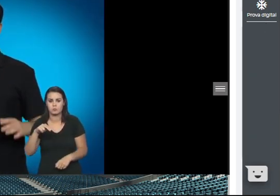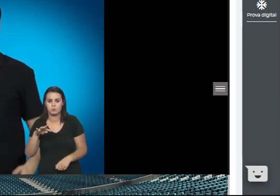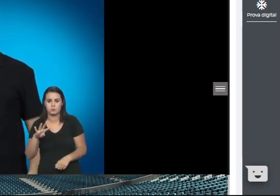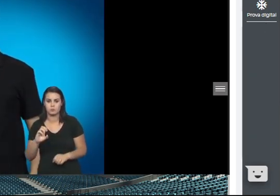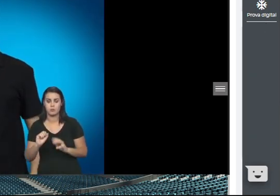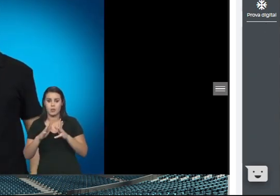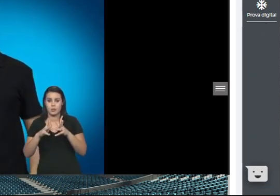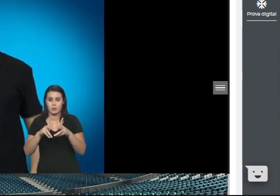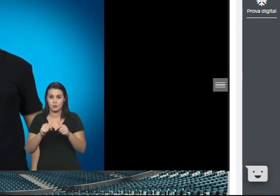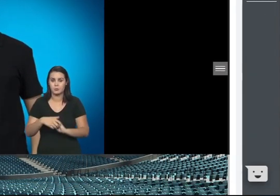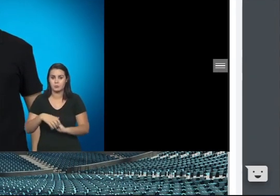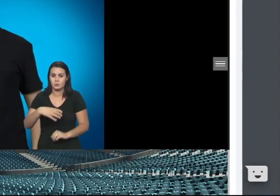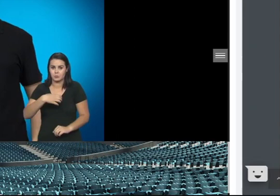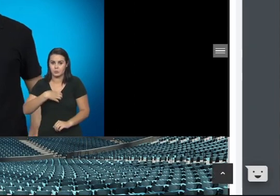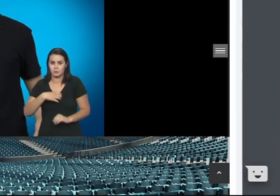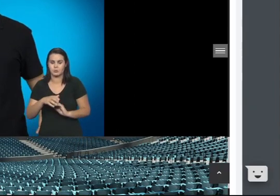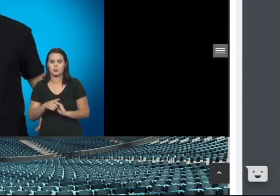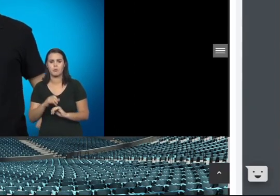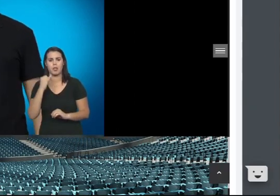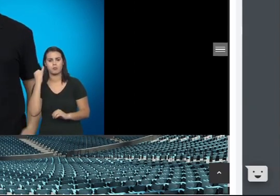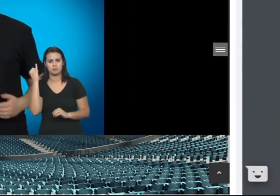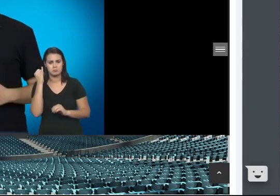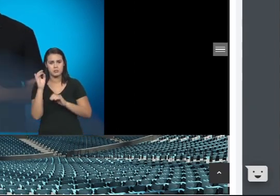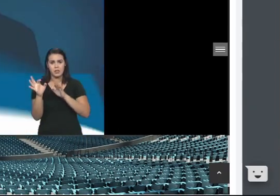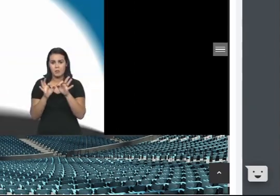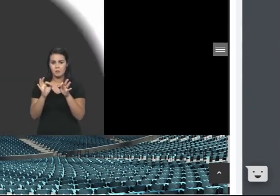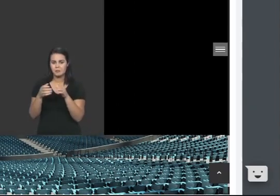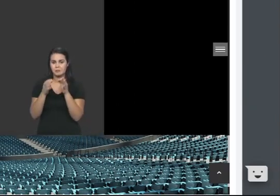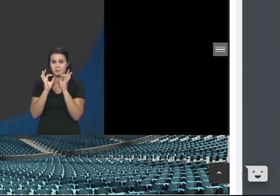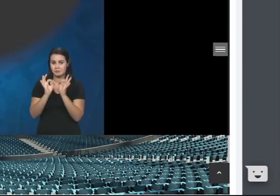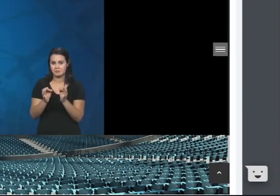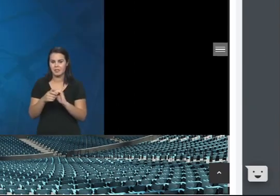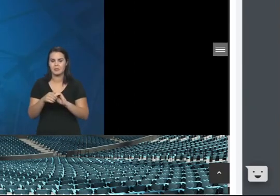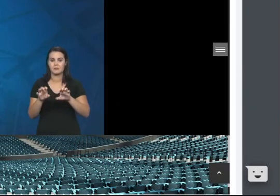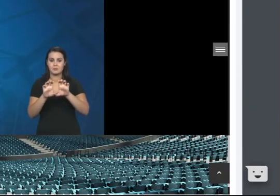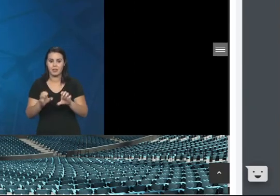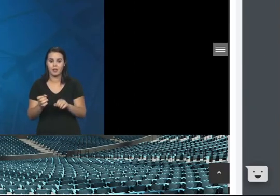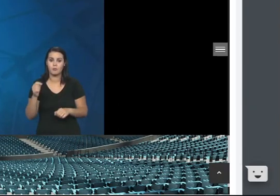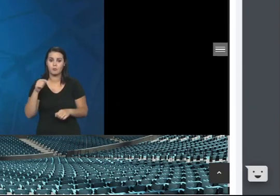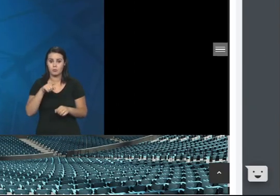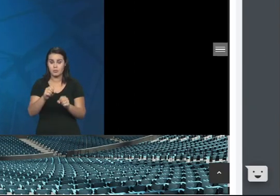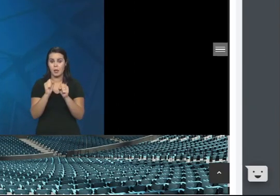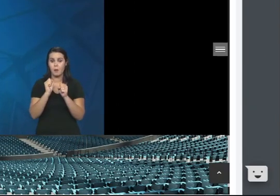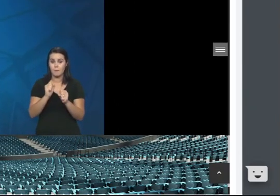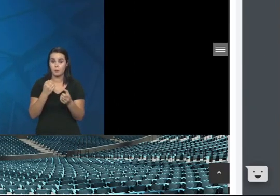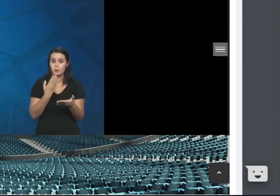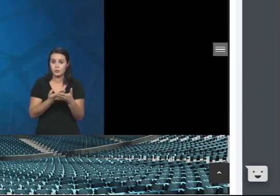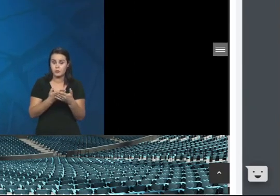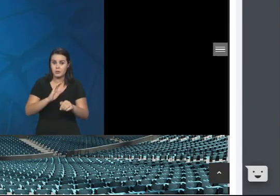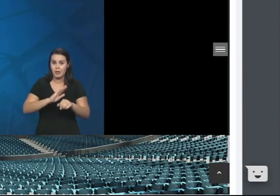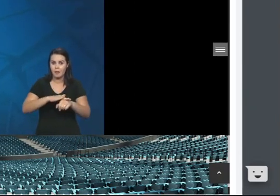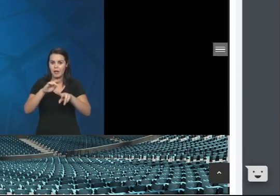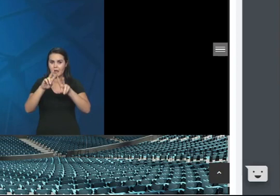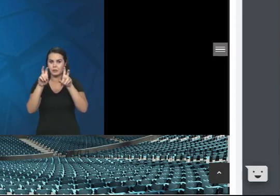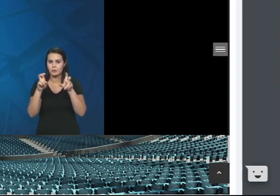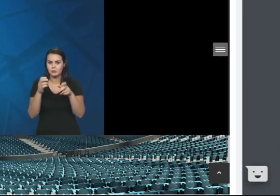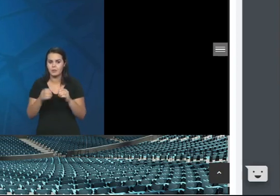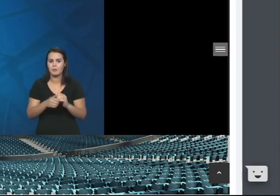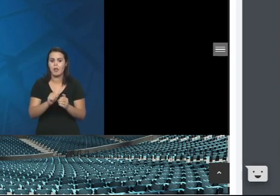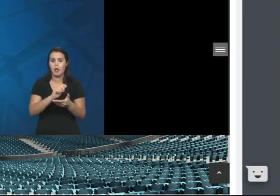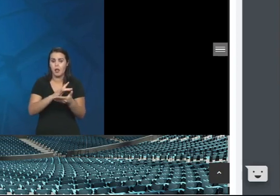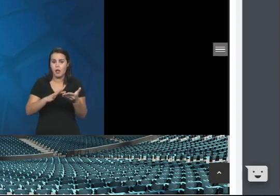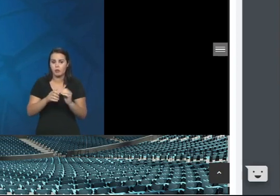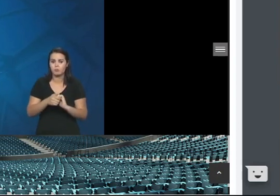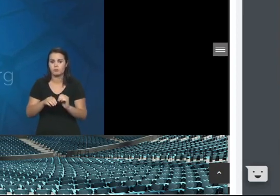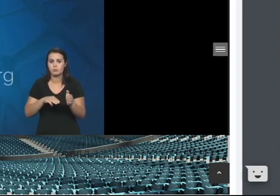treliças são fundamentais para o planejamento correto dessas estruturas. Que tal você se aprofundar e fazer alguns exercícios que envolvam os métodos de